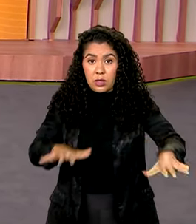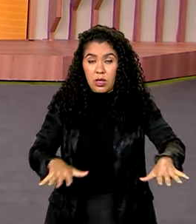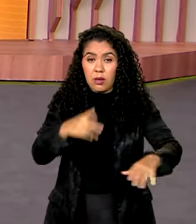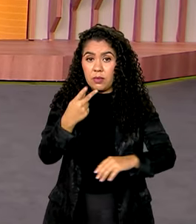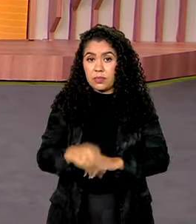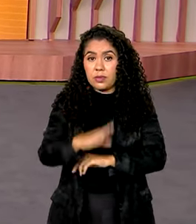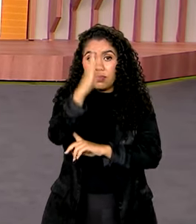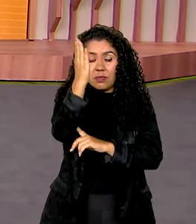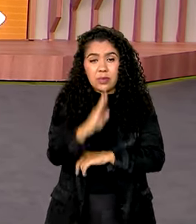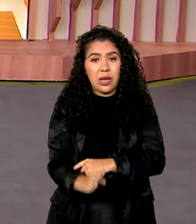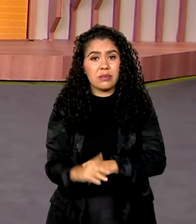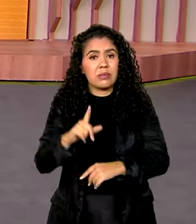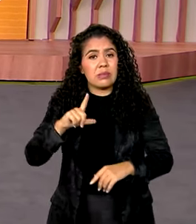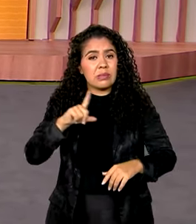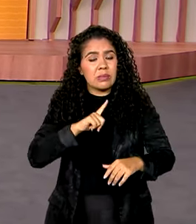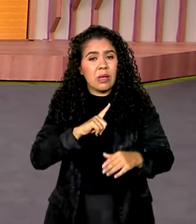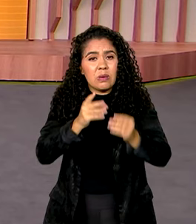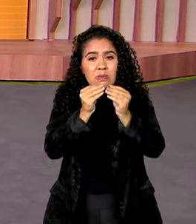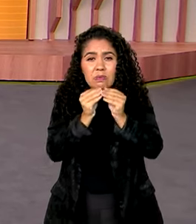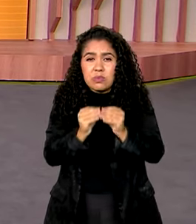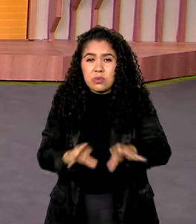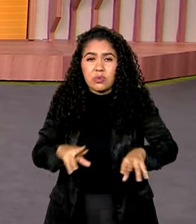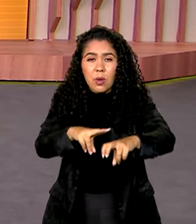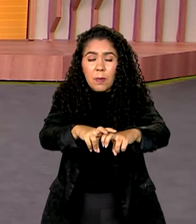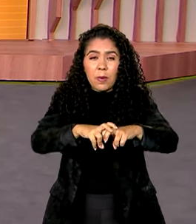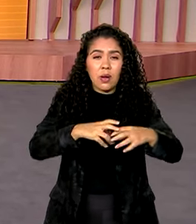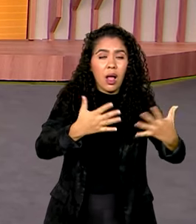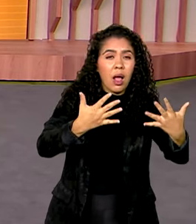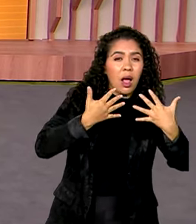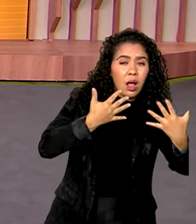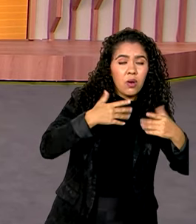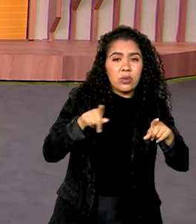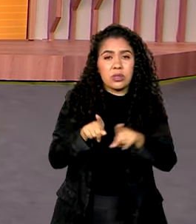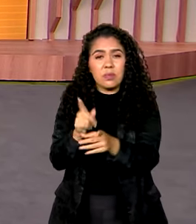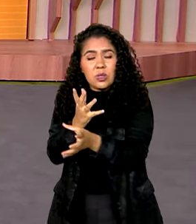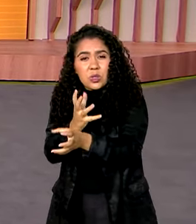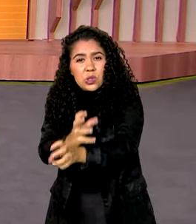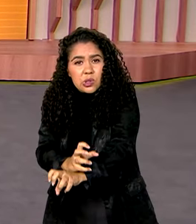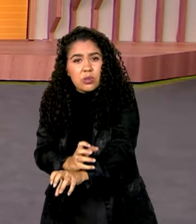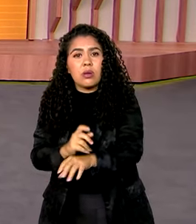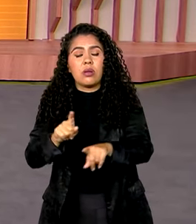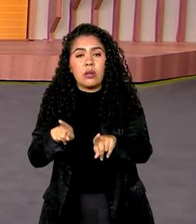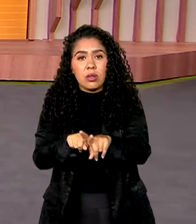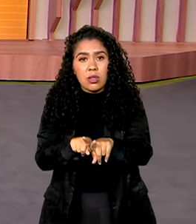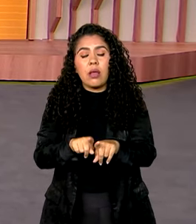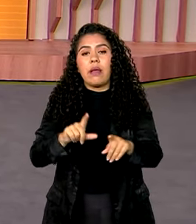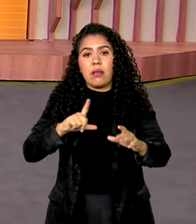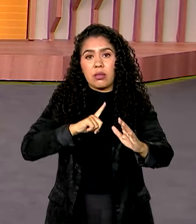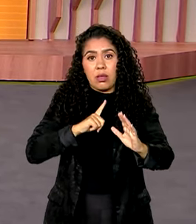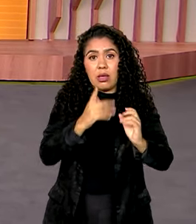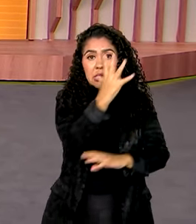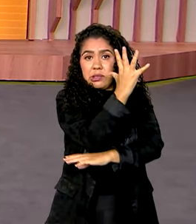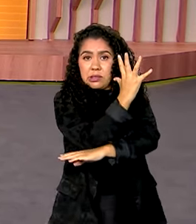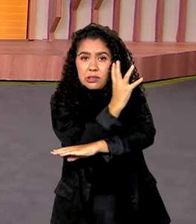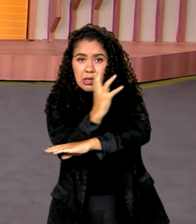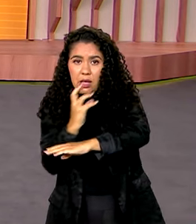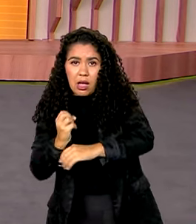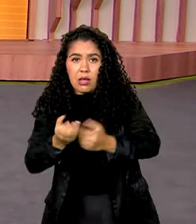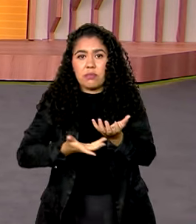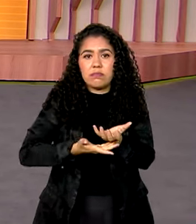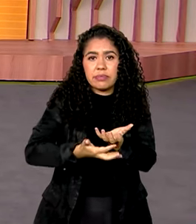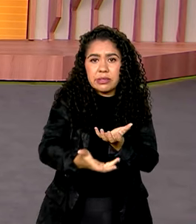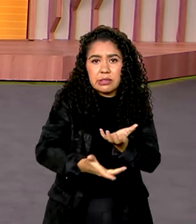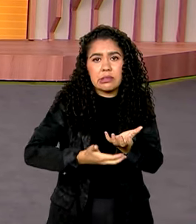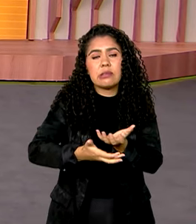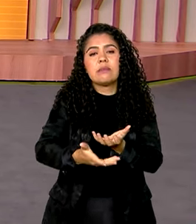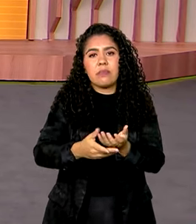estão sofrendo com a seca e com o calor. Pantanal, Cerrado e a Floresta Amazônica registram aí índice de chuvas